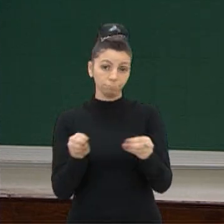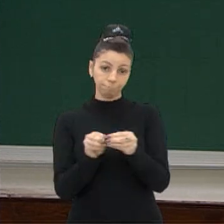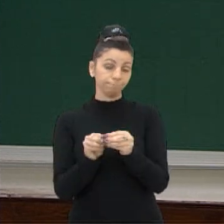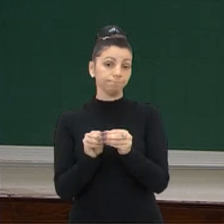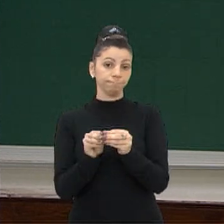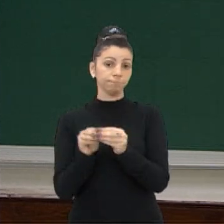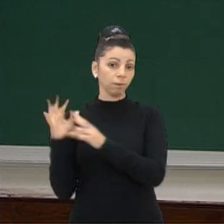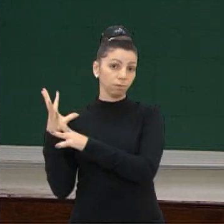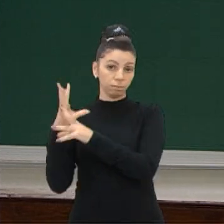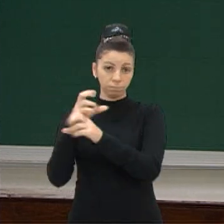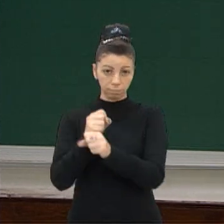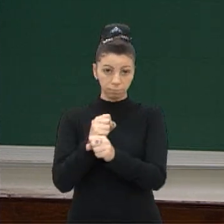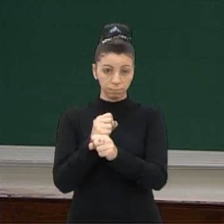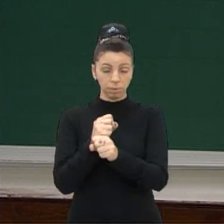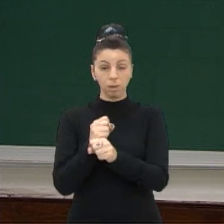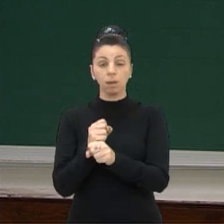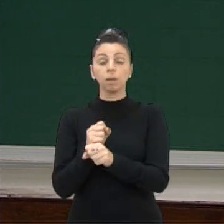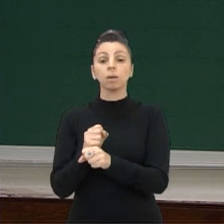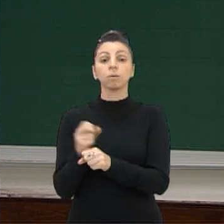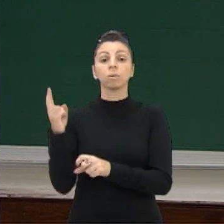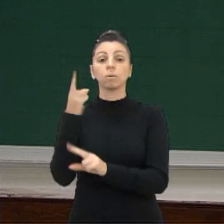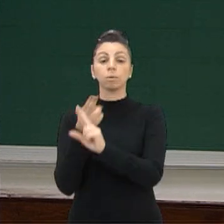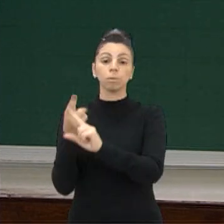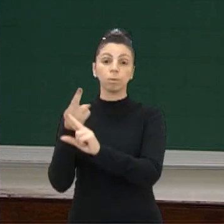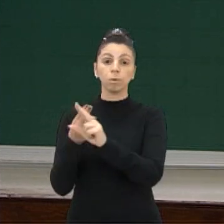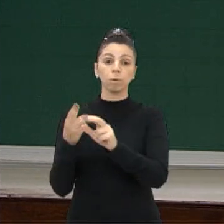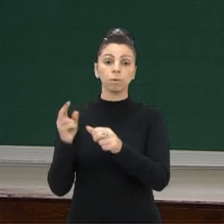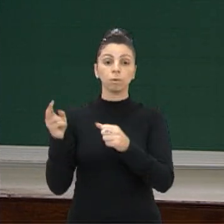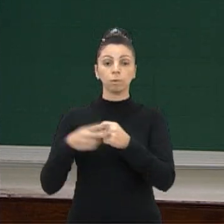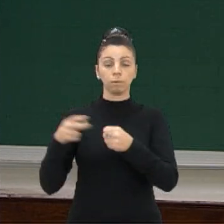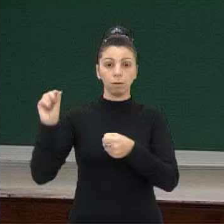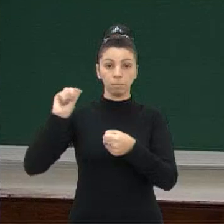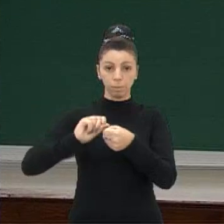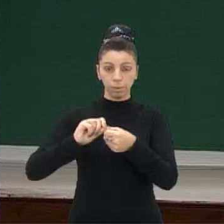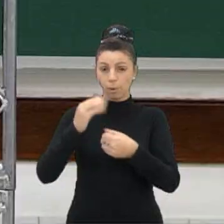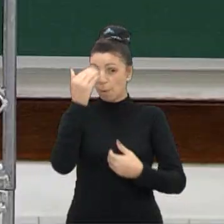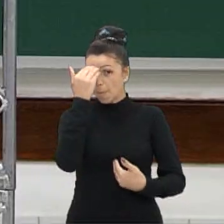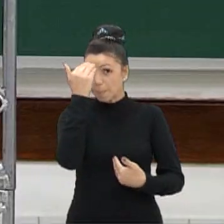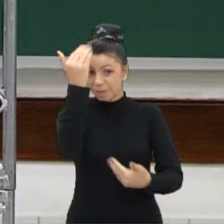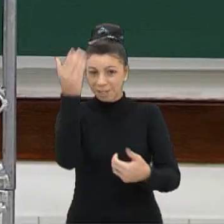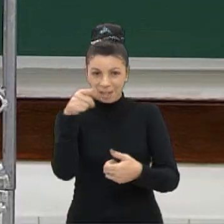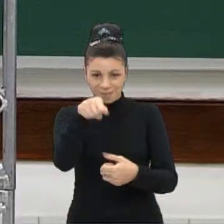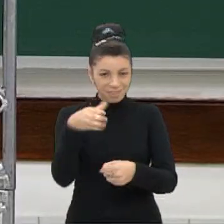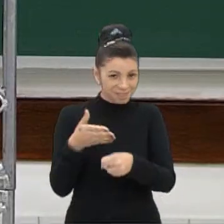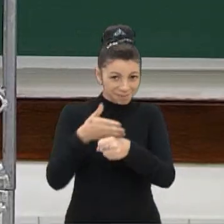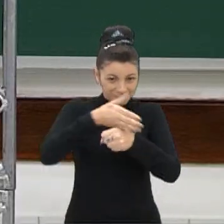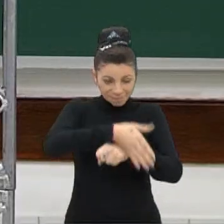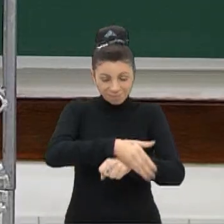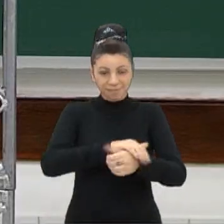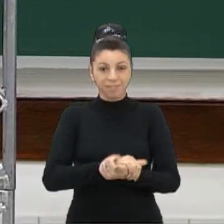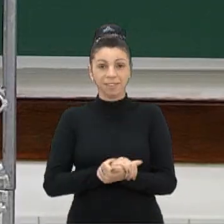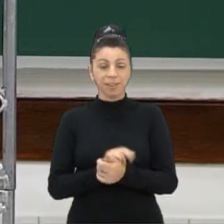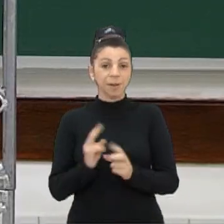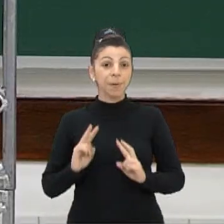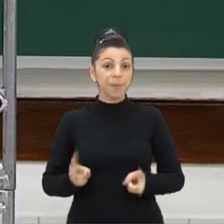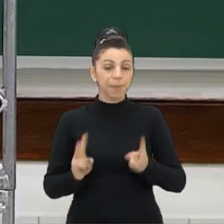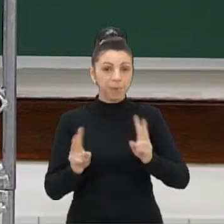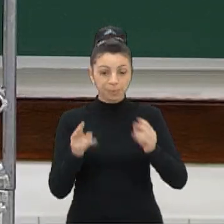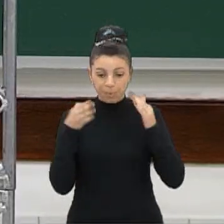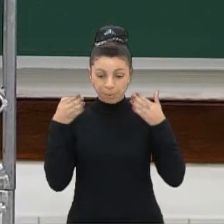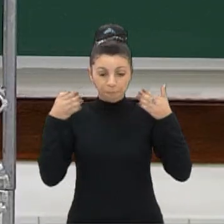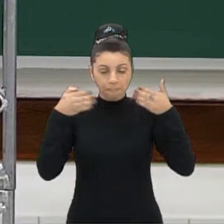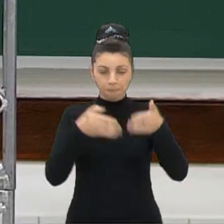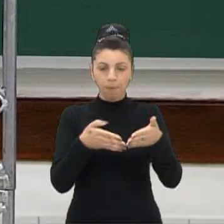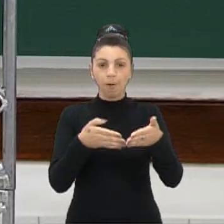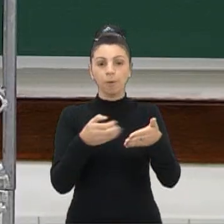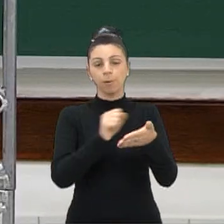também do uso do verbo fazer. Né? Então, muito obrigada pela participação de todos vocês. Né, espero que continuem aí dedicados, fazendo